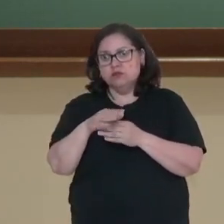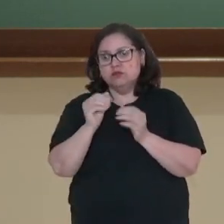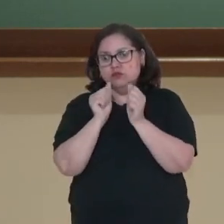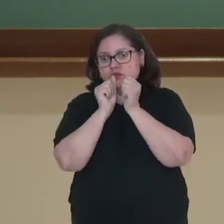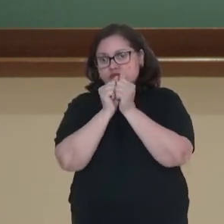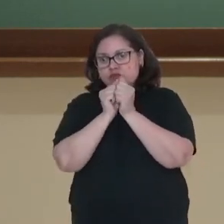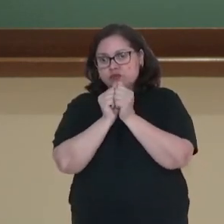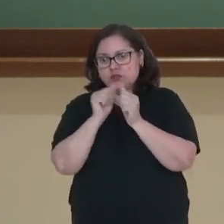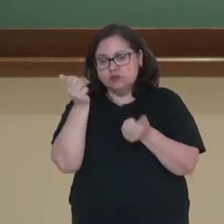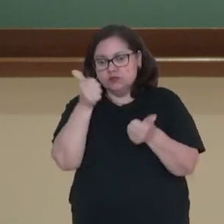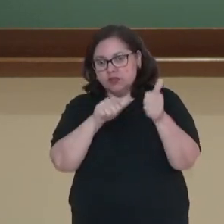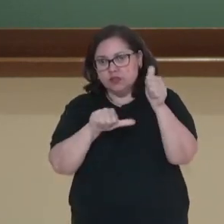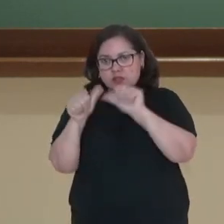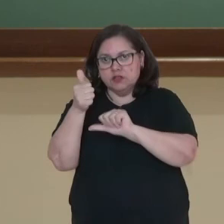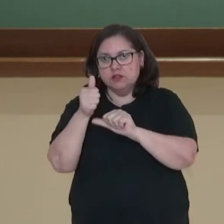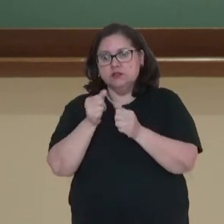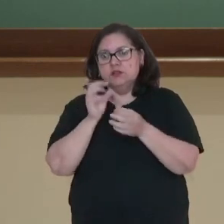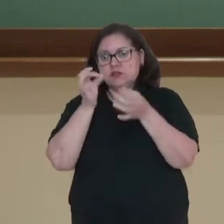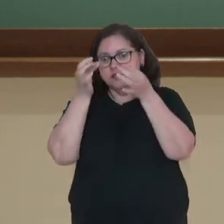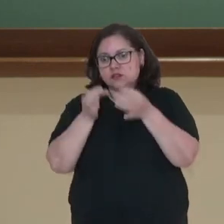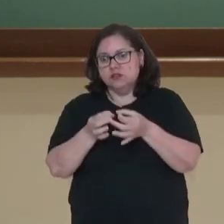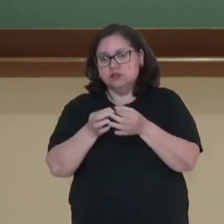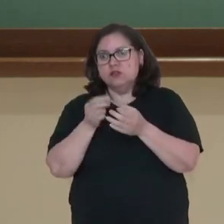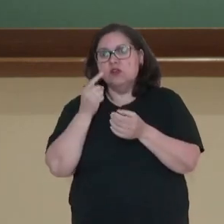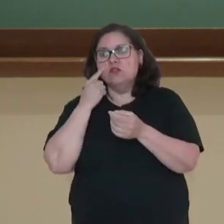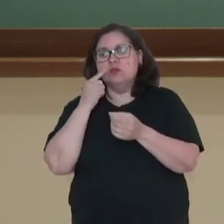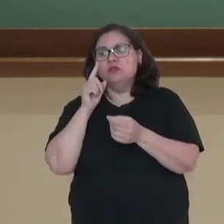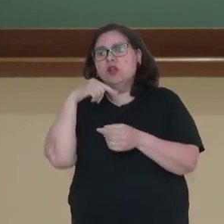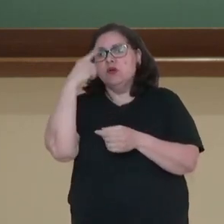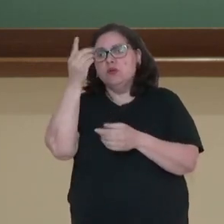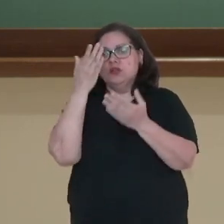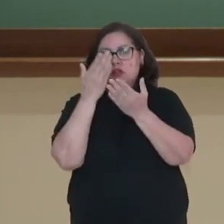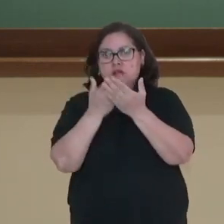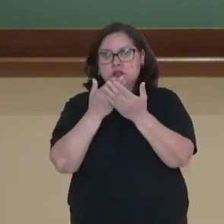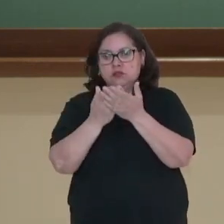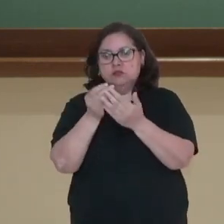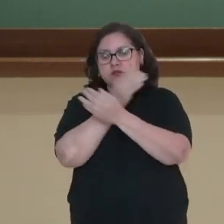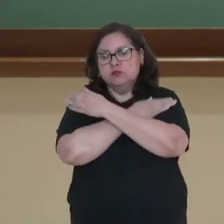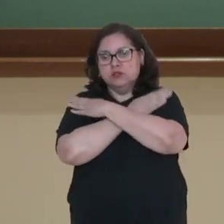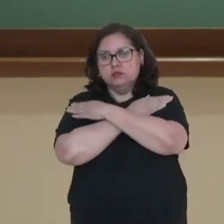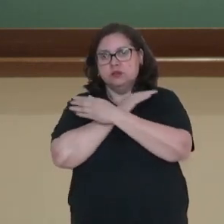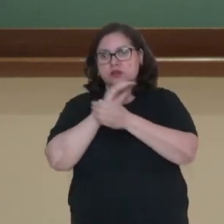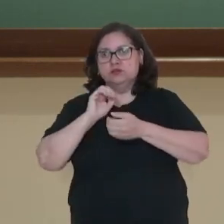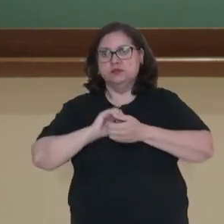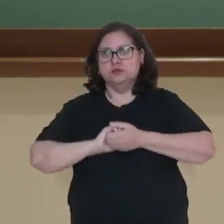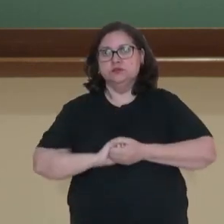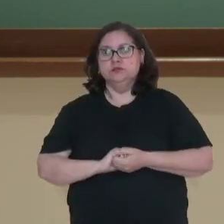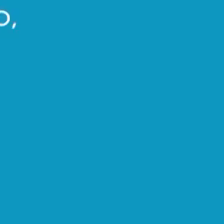unidos pela química, certo que nos vemos na próxima aula. Um grande abraço.